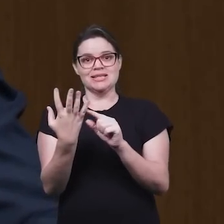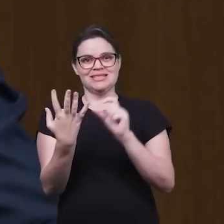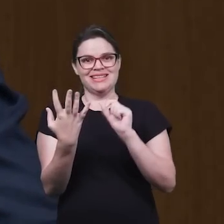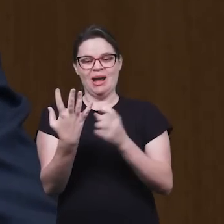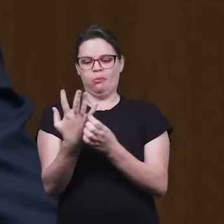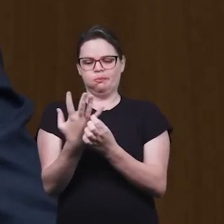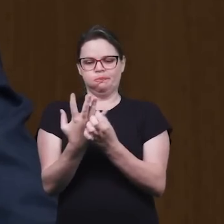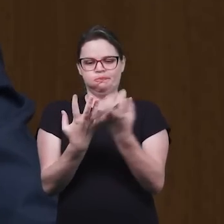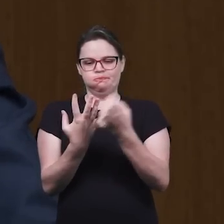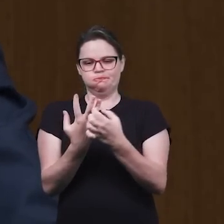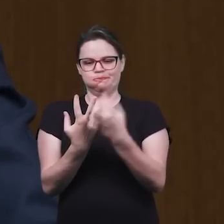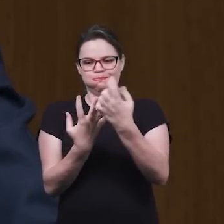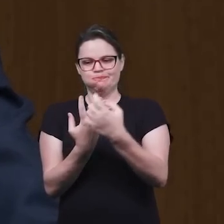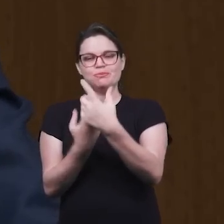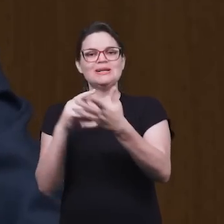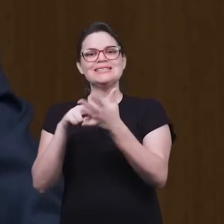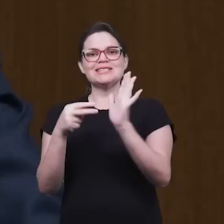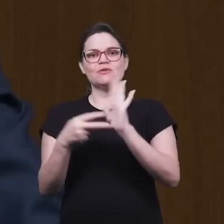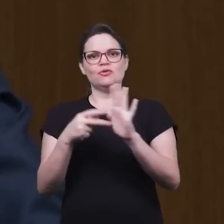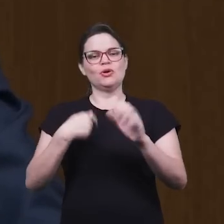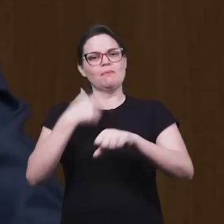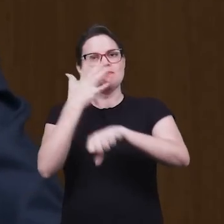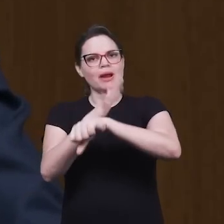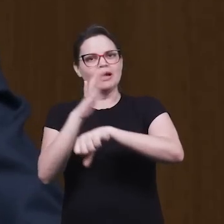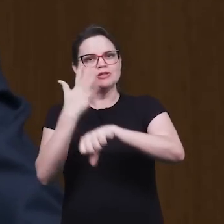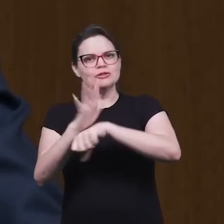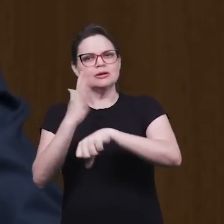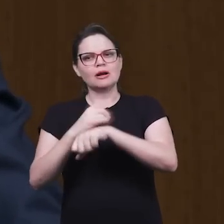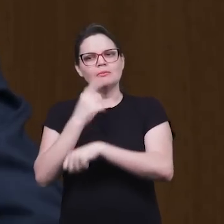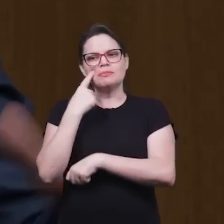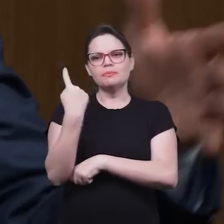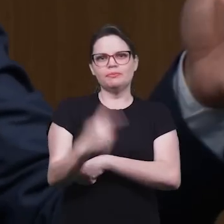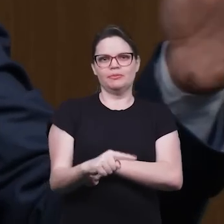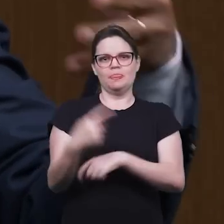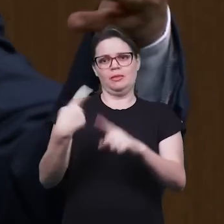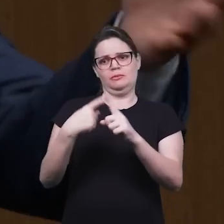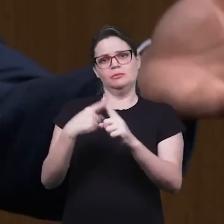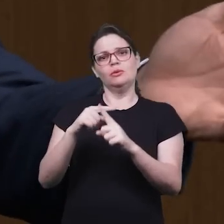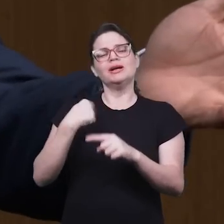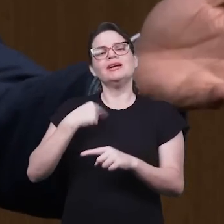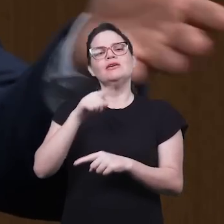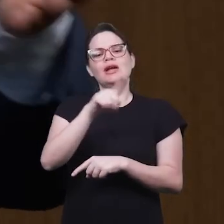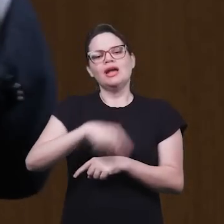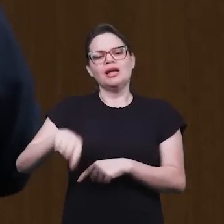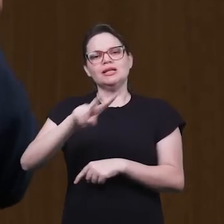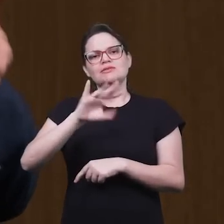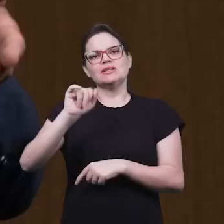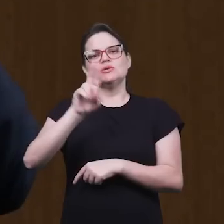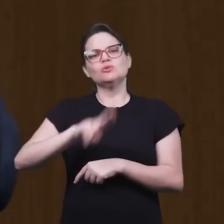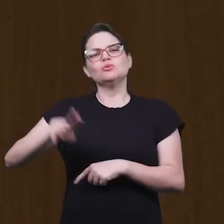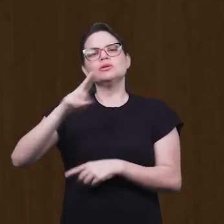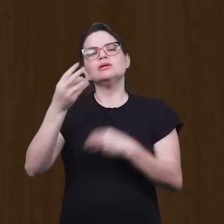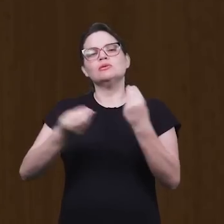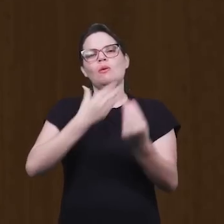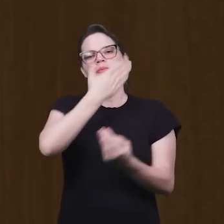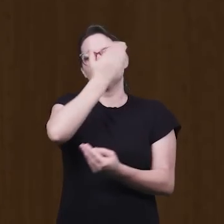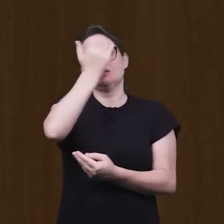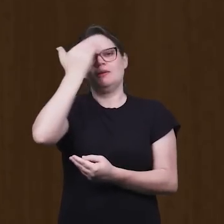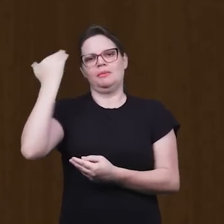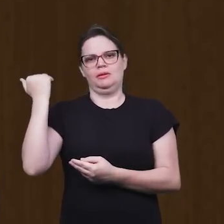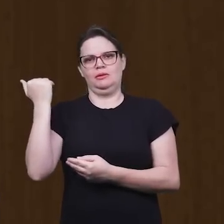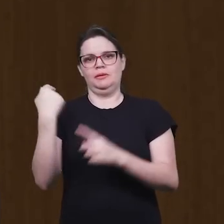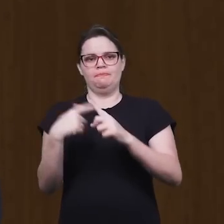vida eterna, e ali estava um espírito de sabedoria. Que sabedoria é essa? Para o mundo era uma loucura. Você vai morrer por causa da